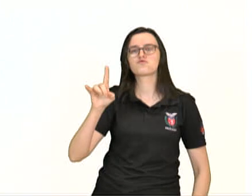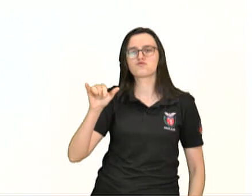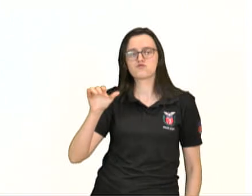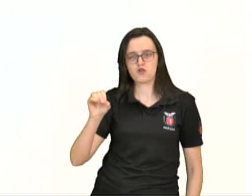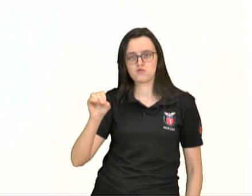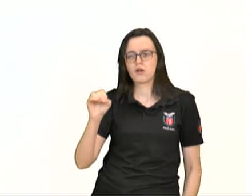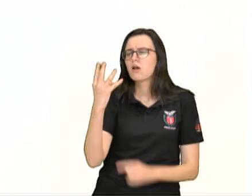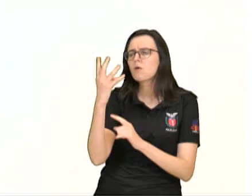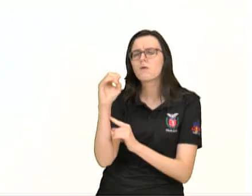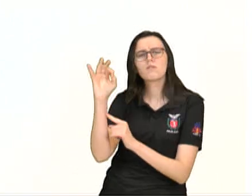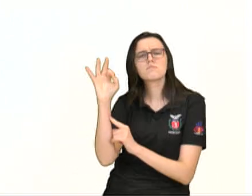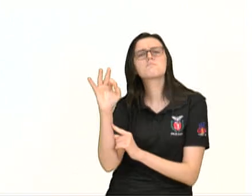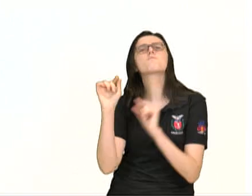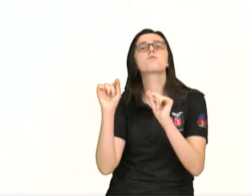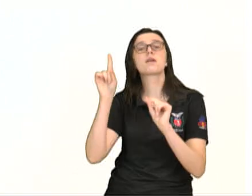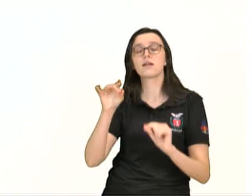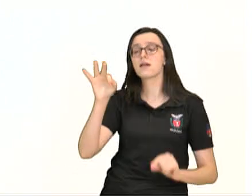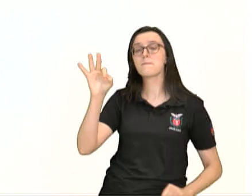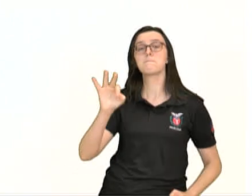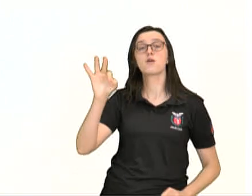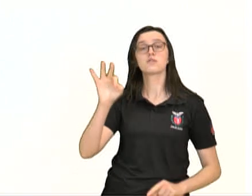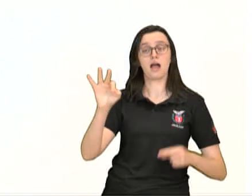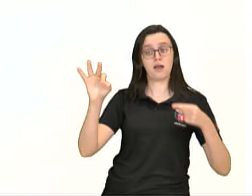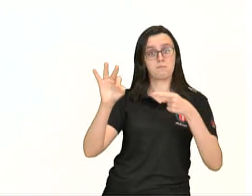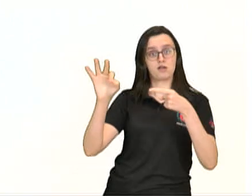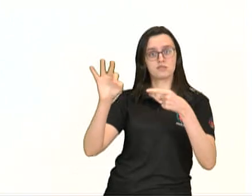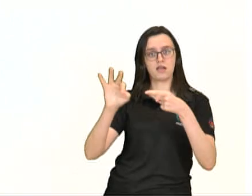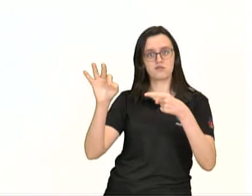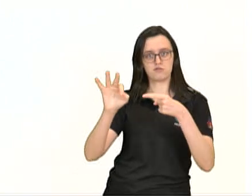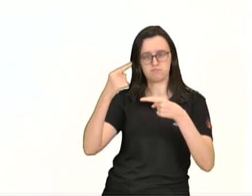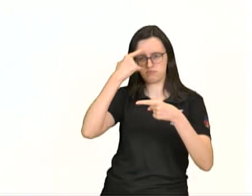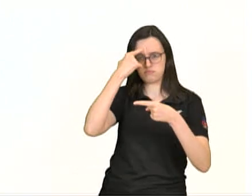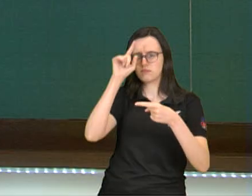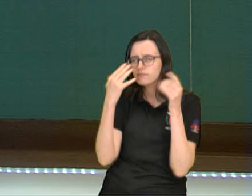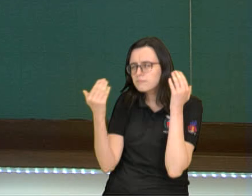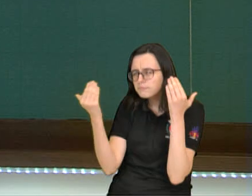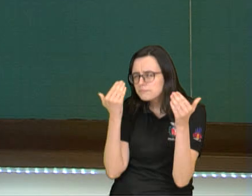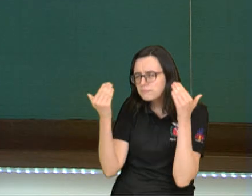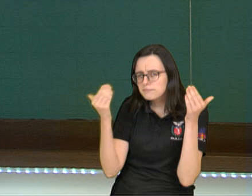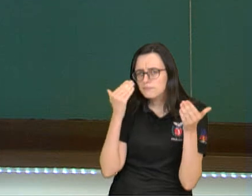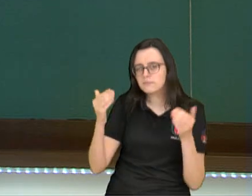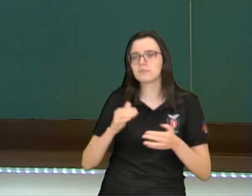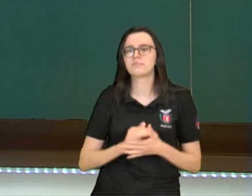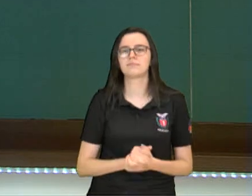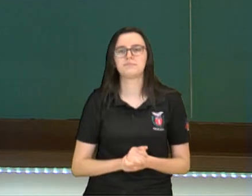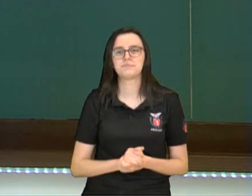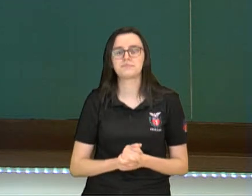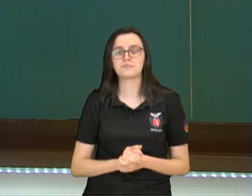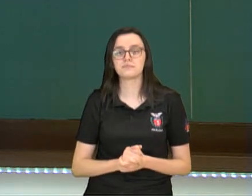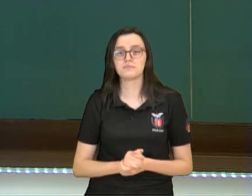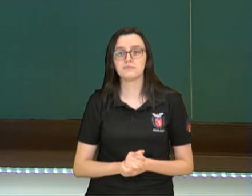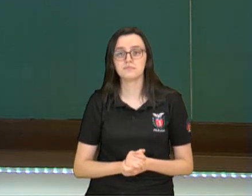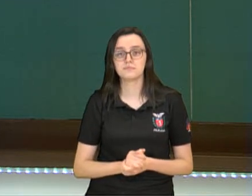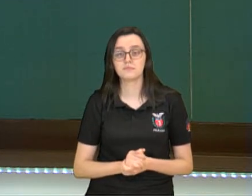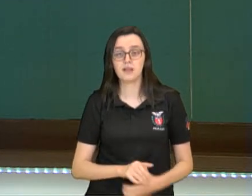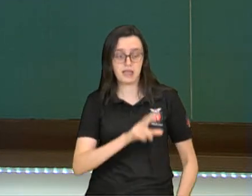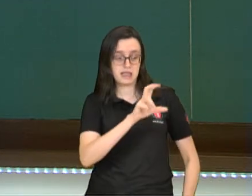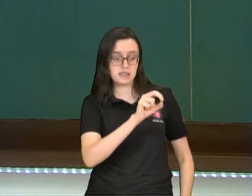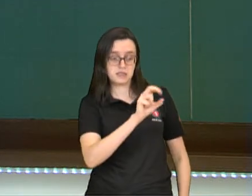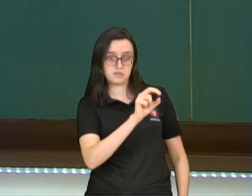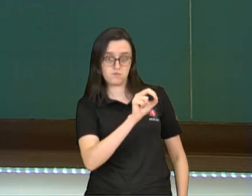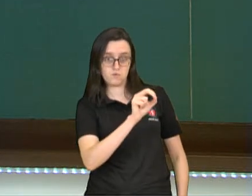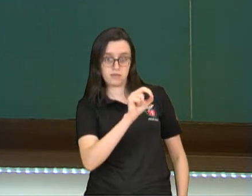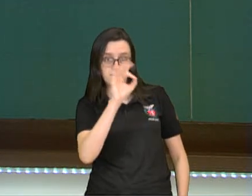Então, 40%, a gente tem uma porcentagem, ele está comparando. 50% seria